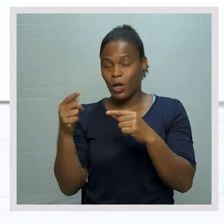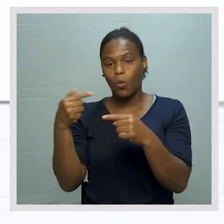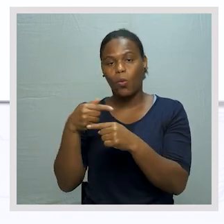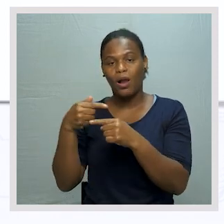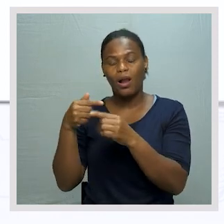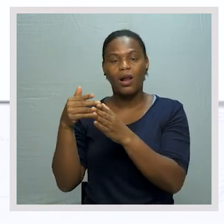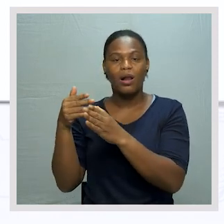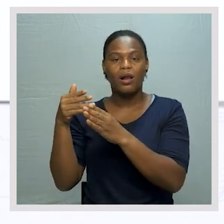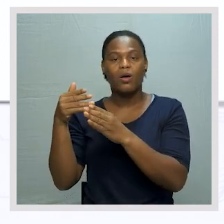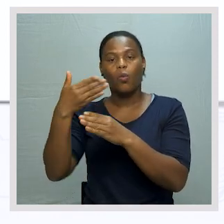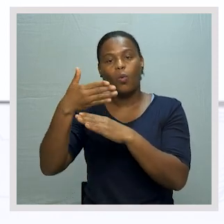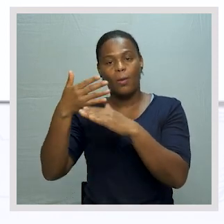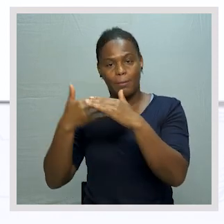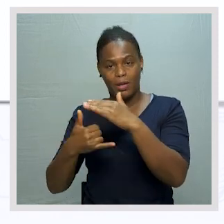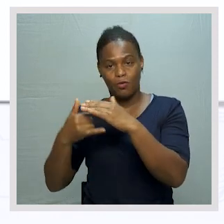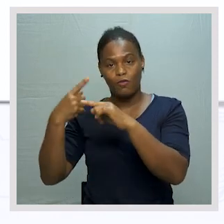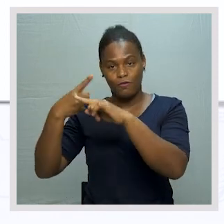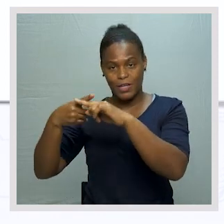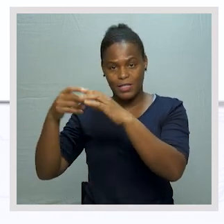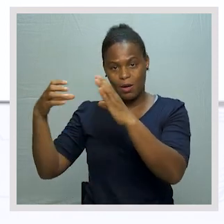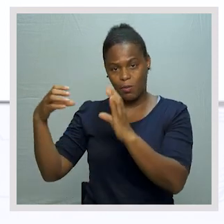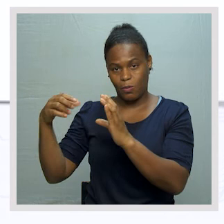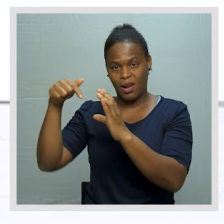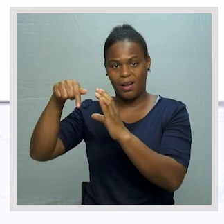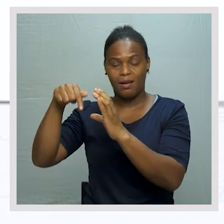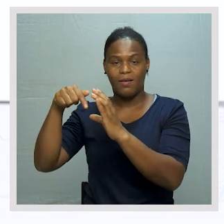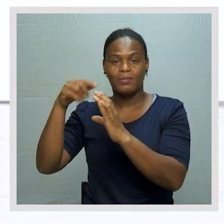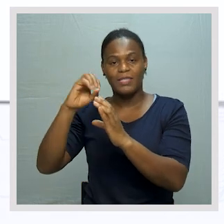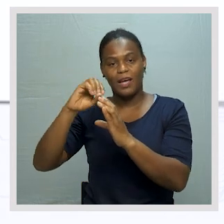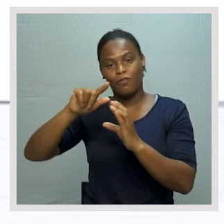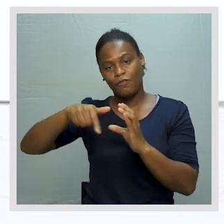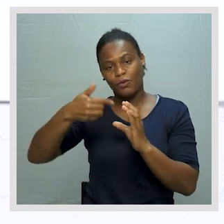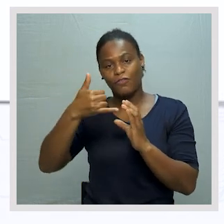0,3 igual. 1/2 vezes, abrir parênteses,